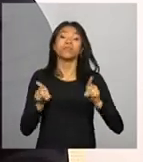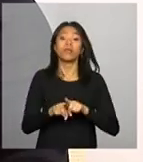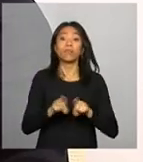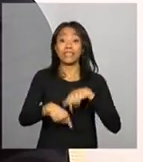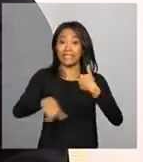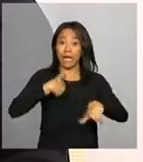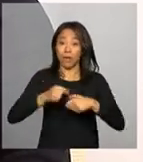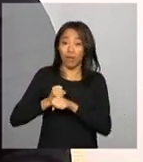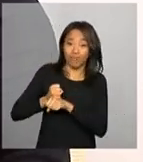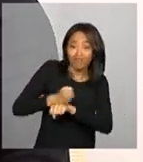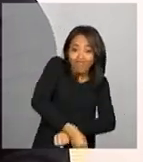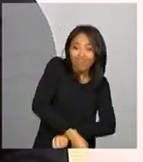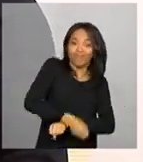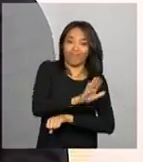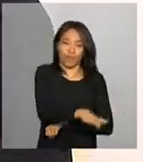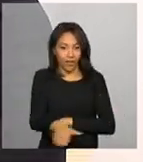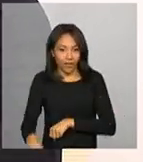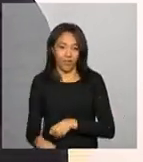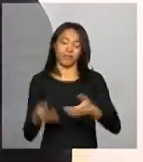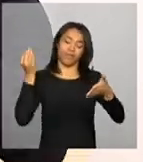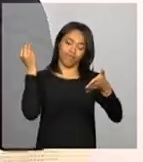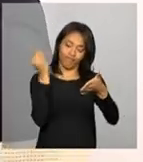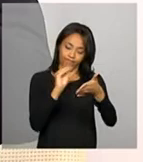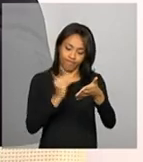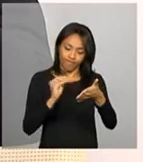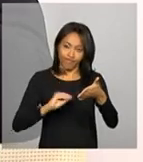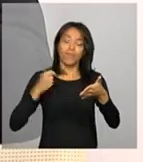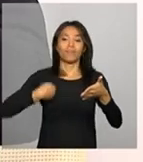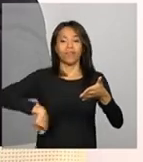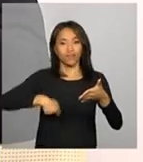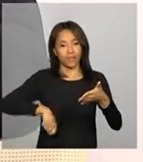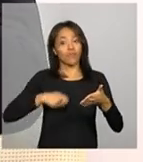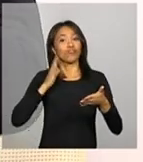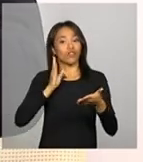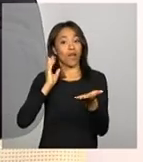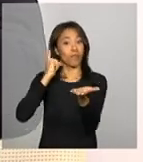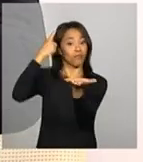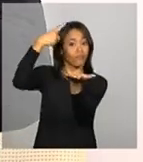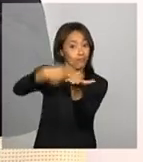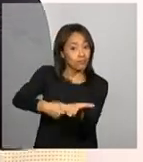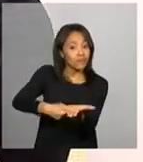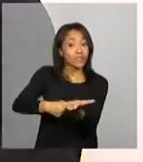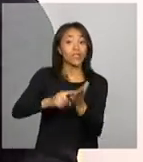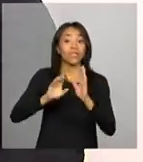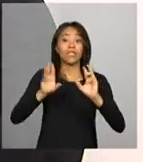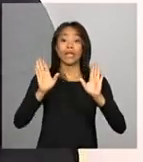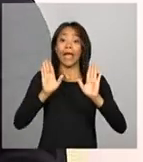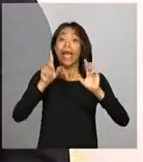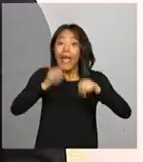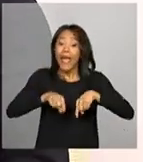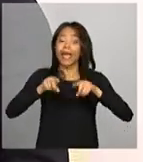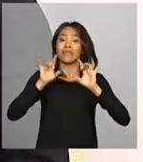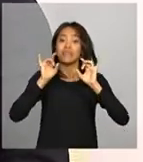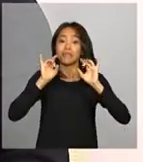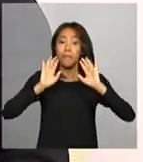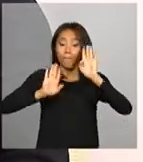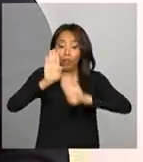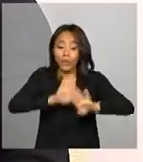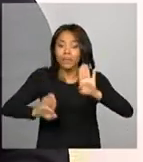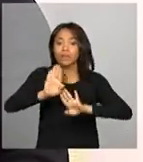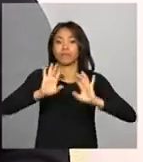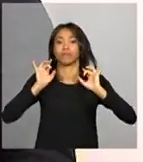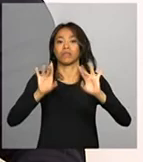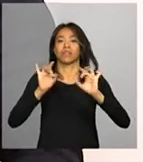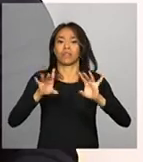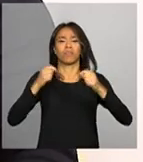trabalho infantil A situação de trabalho infantil também a gente patona proteção especial que precisa o trabalho infantil